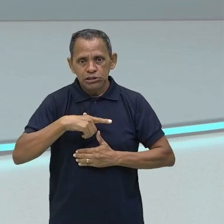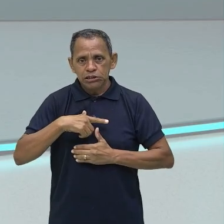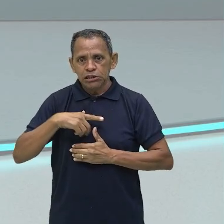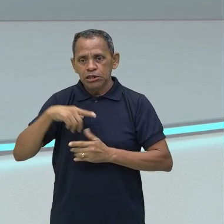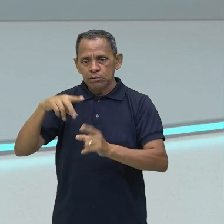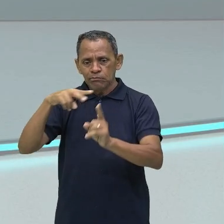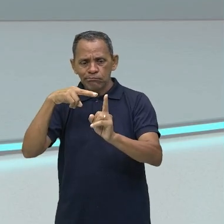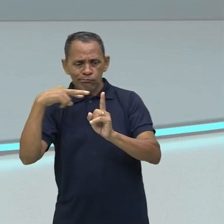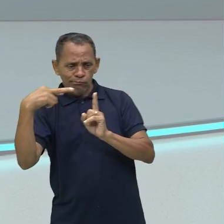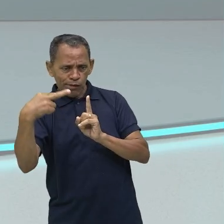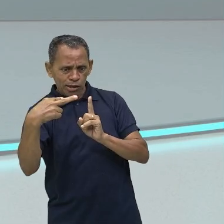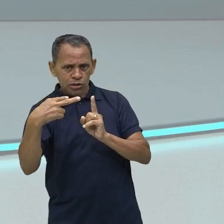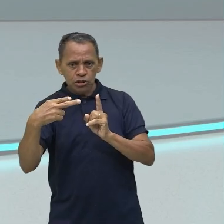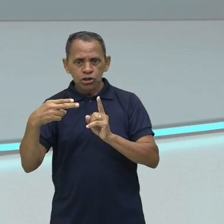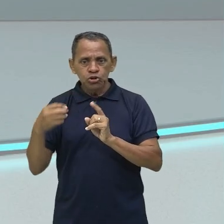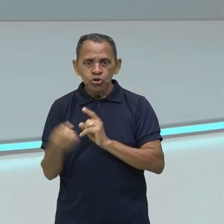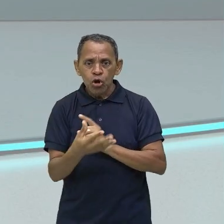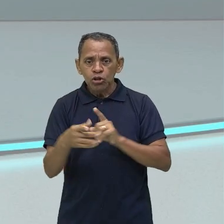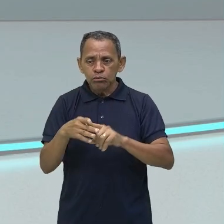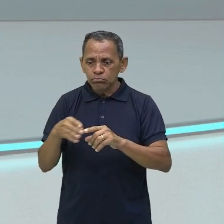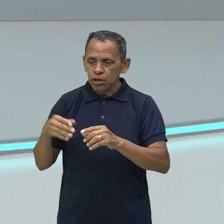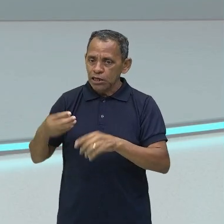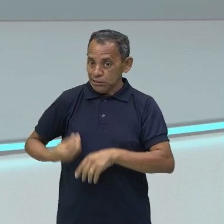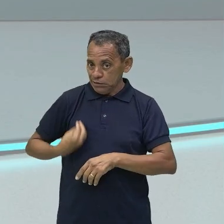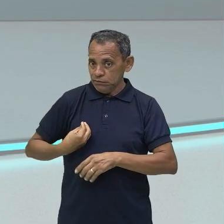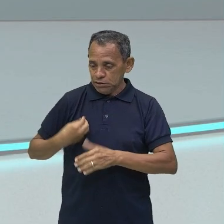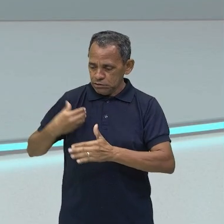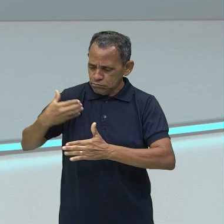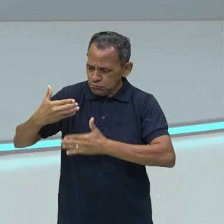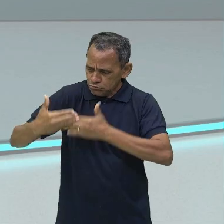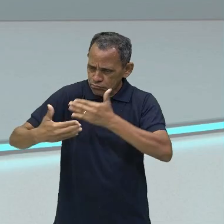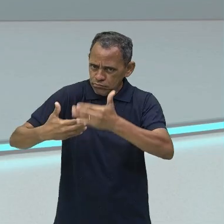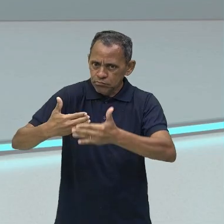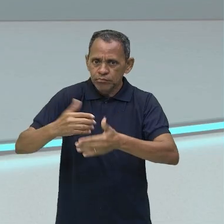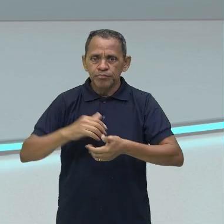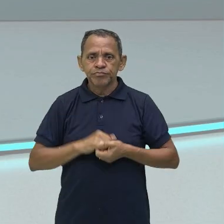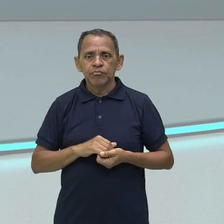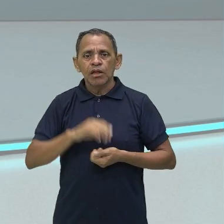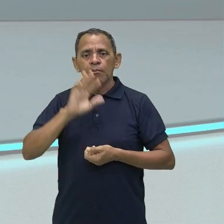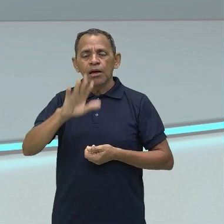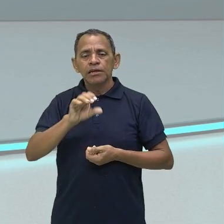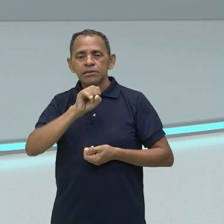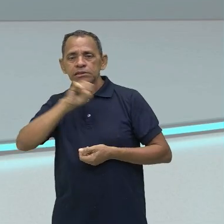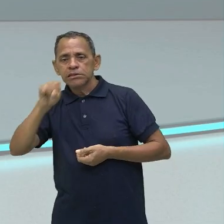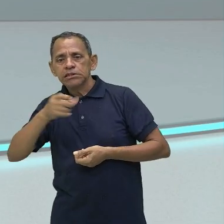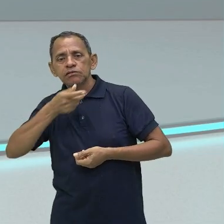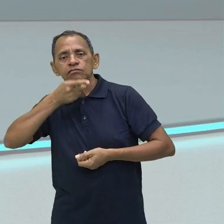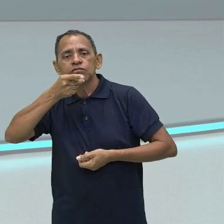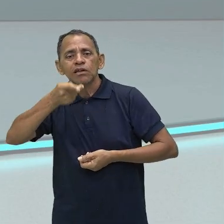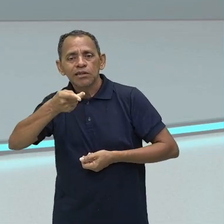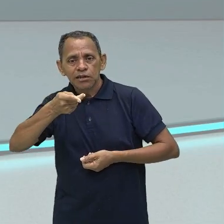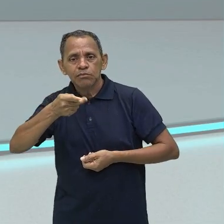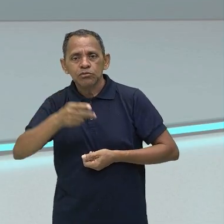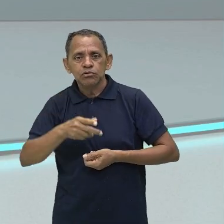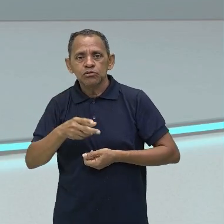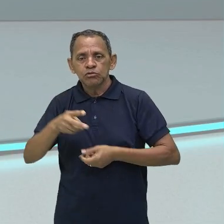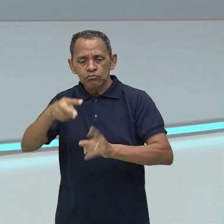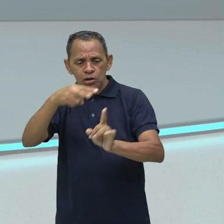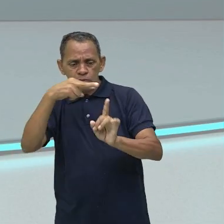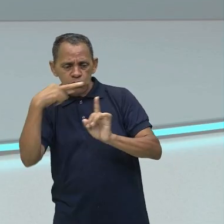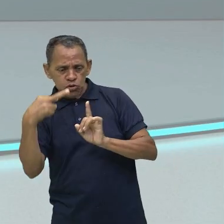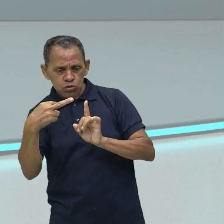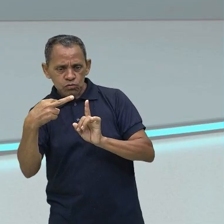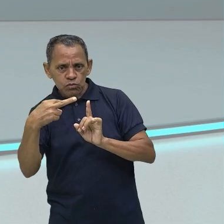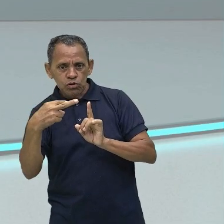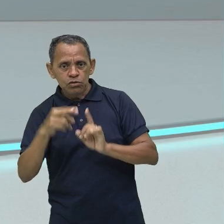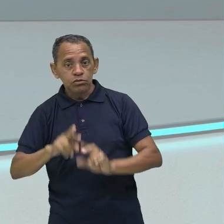perspectivas ao longo da nossa vida. Mas quando a gente fala dessa perspectiva diferente da